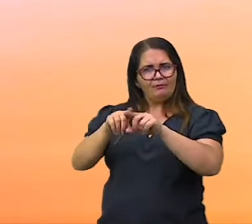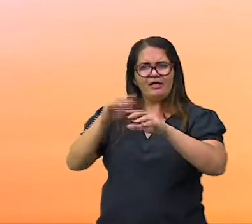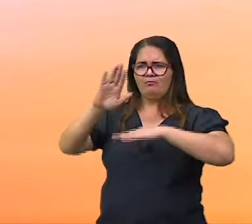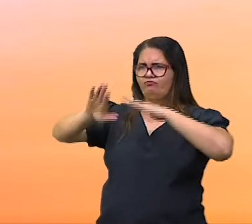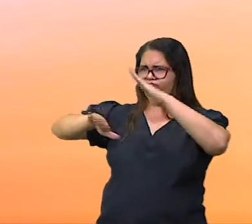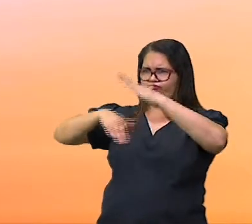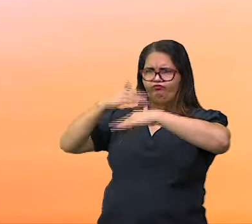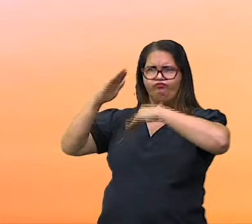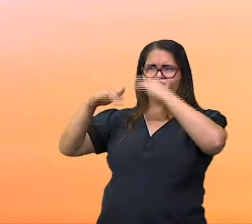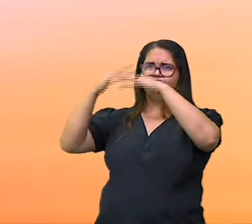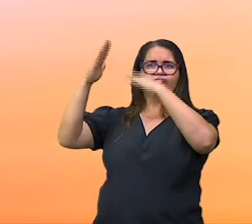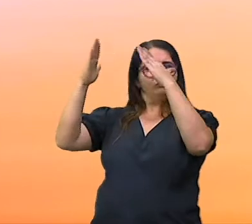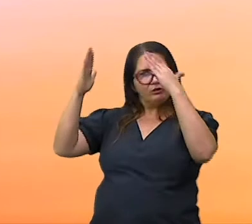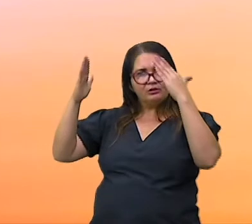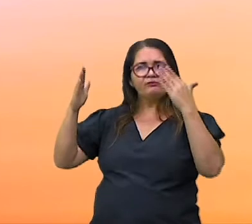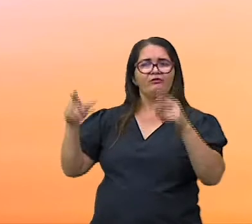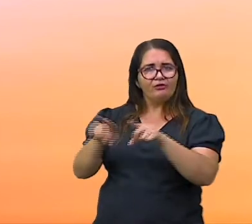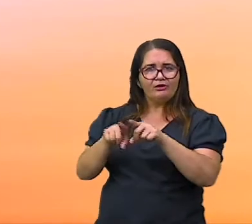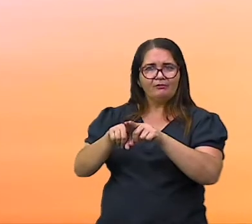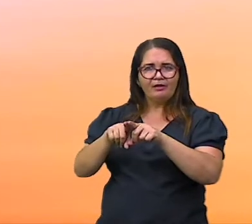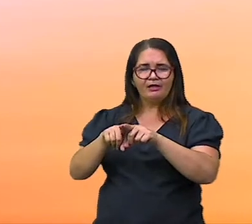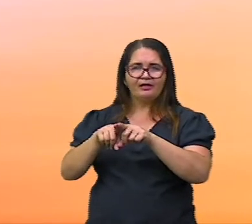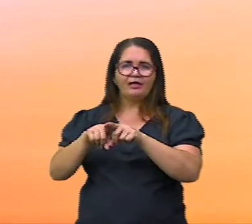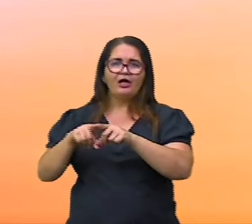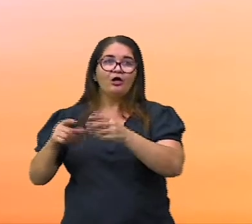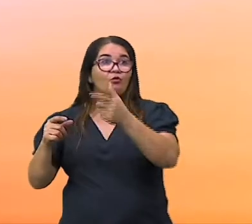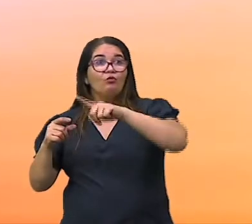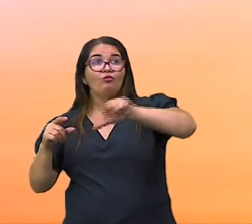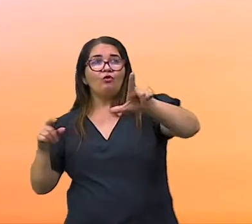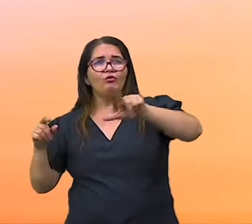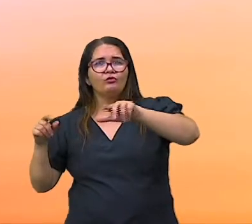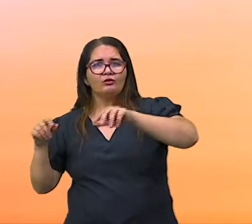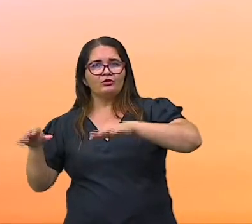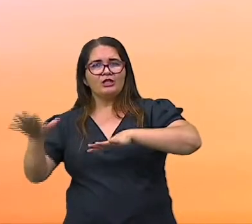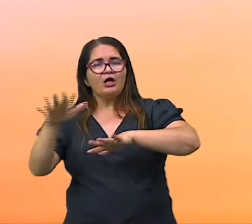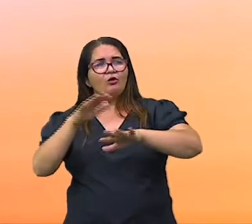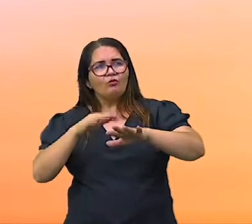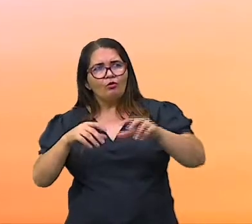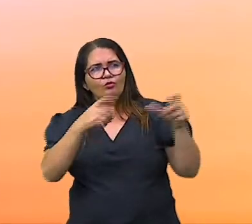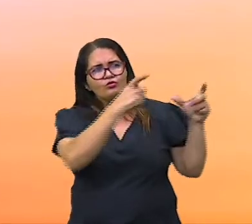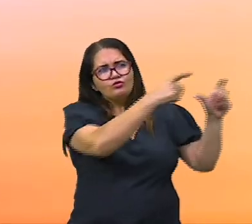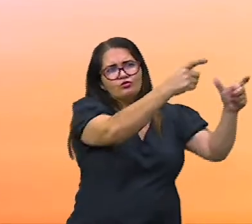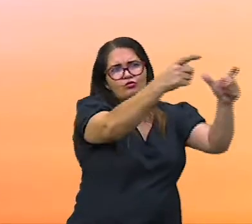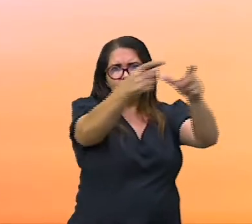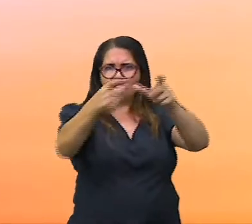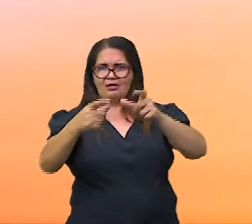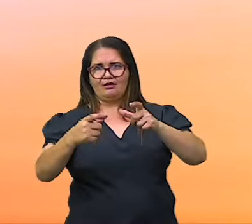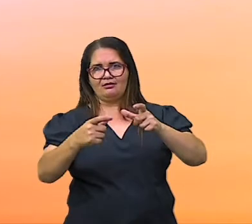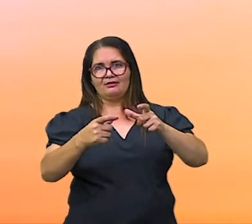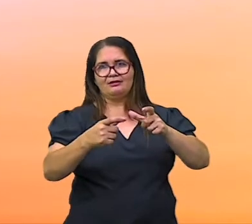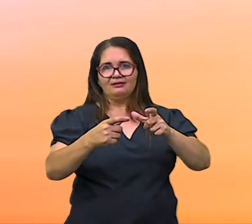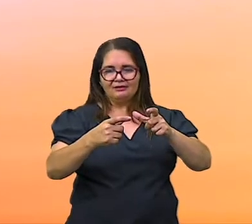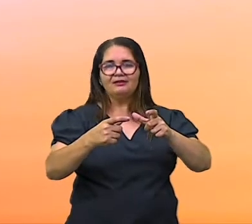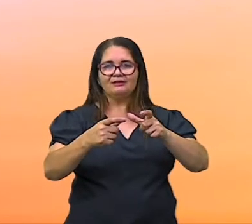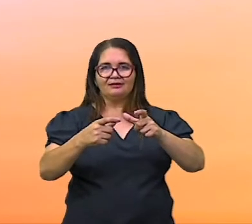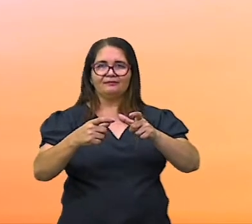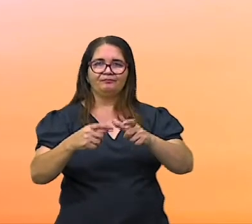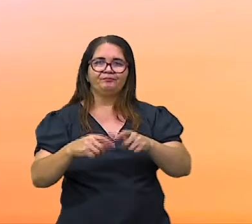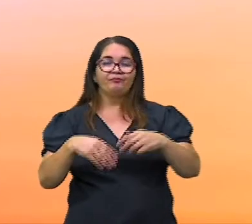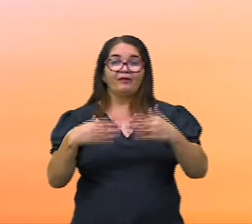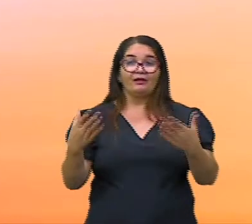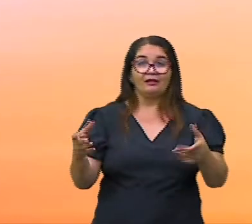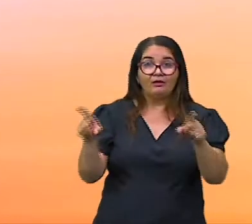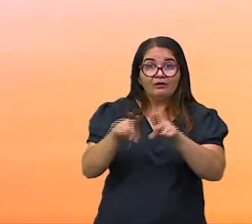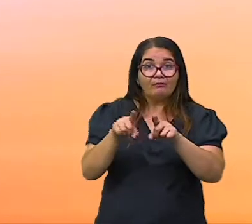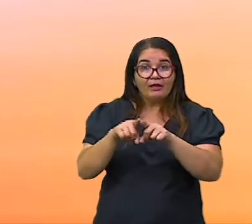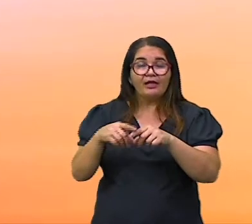ficou conhecido como colonização grega. E esse acontecimento aproveitou-se da expansão comercial